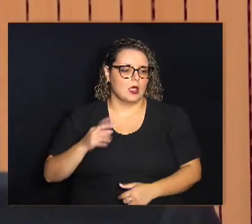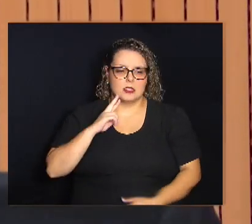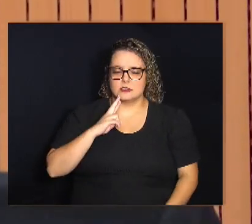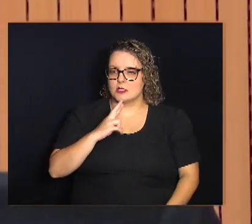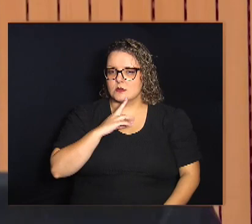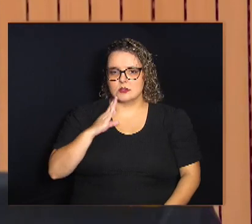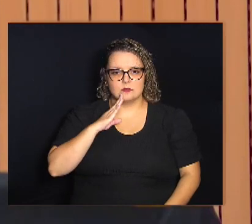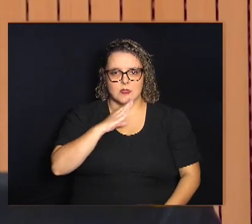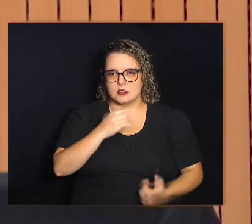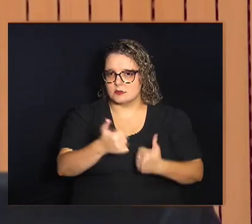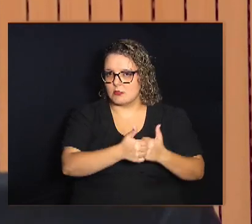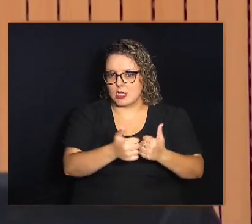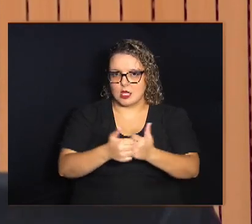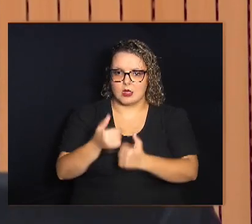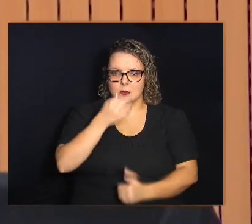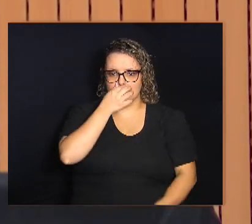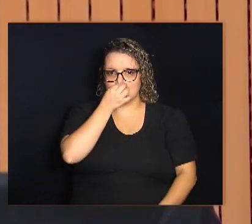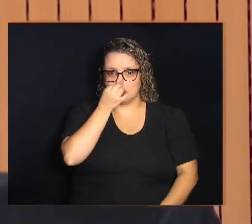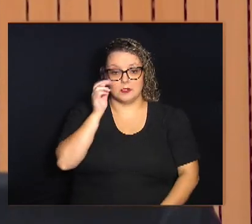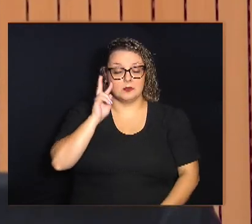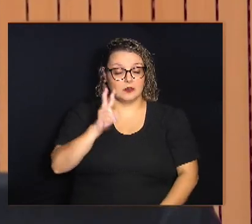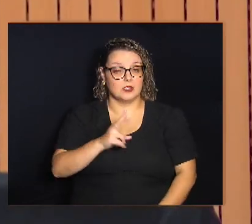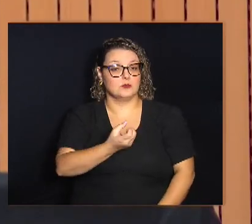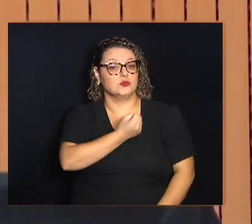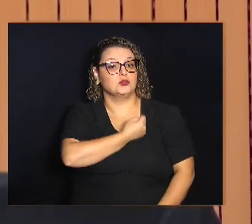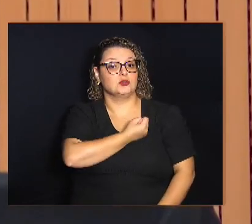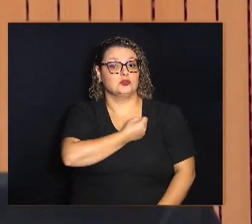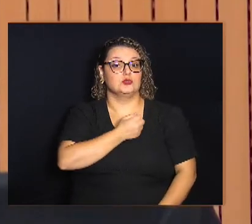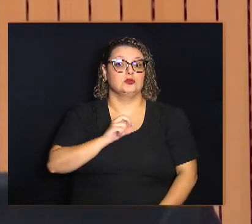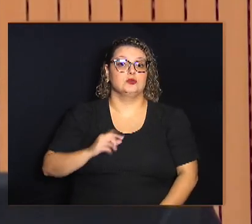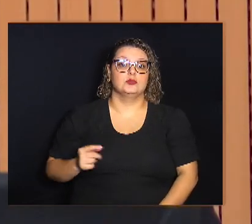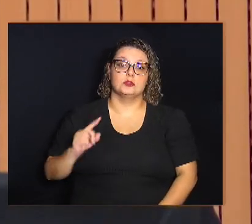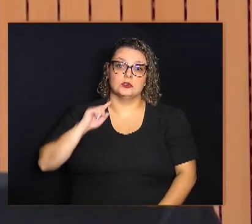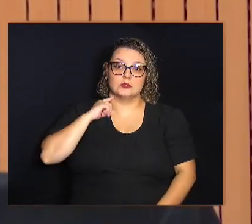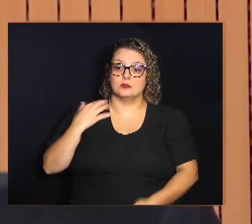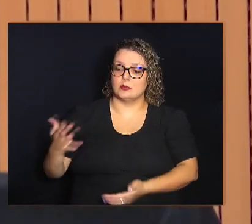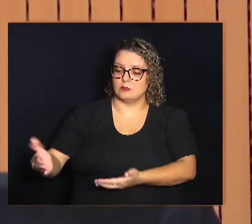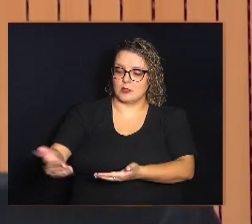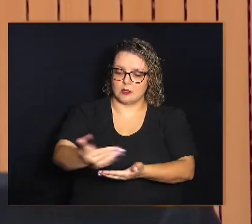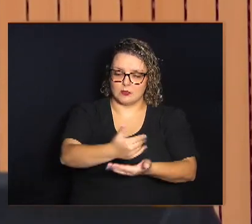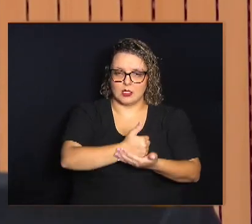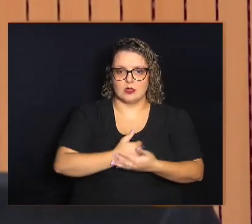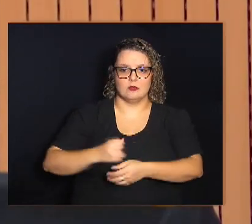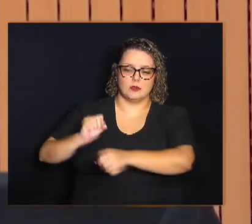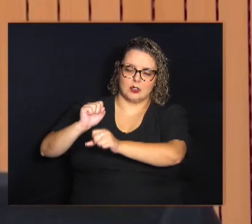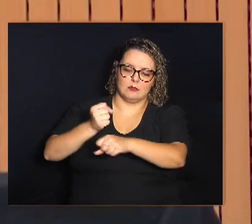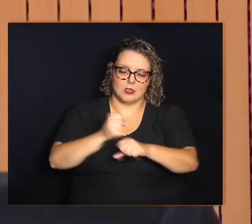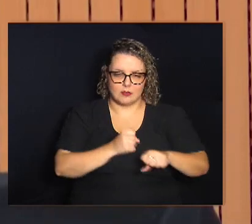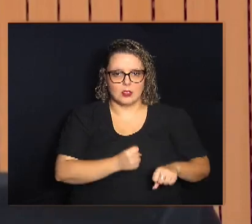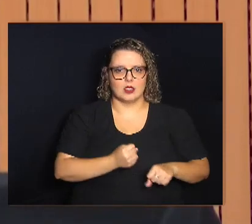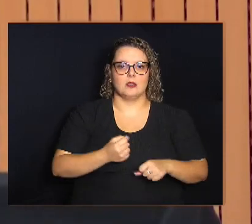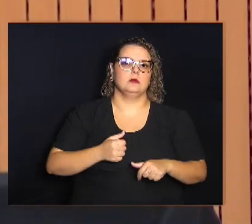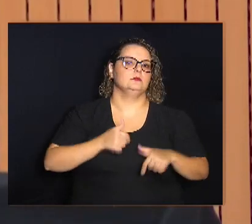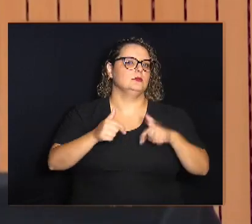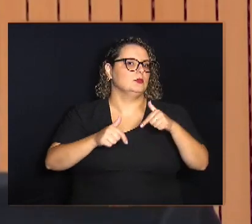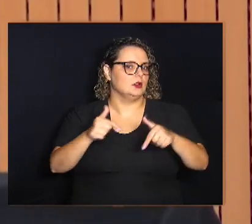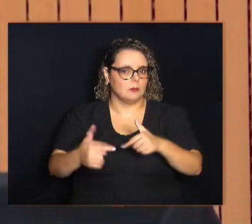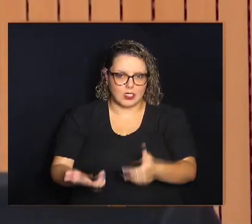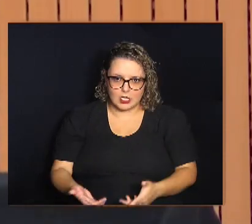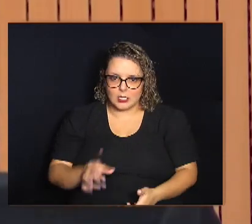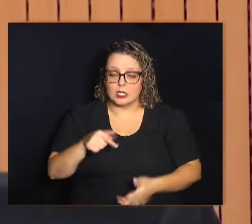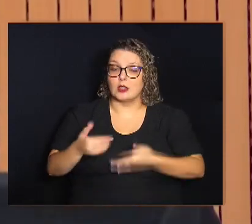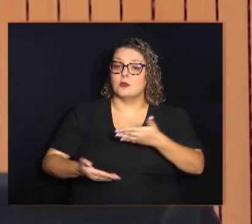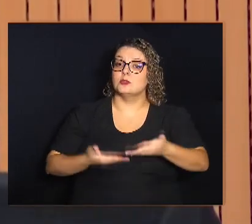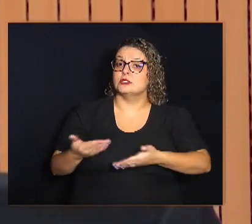viu também um número impressionante de coleta de resíduos urbanos, né, da varrição, que é um serviço